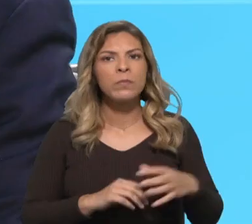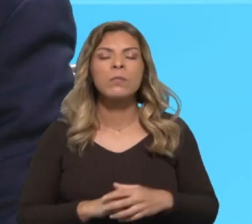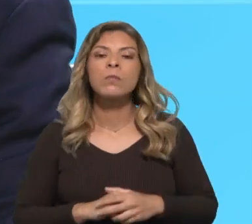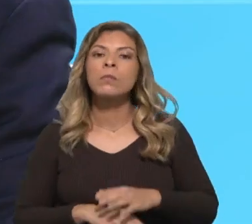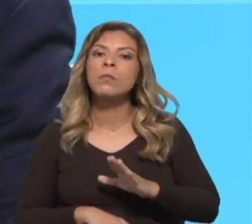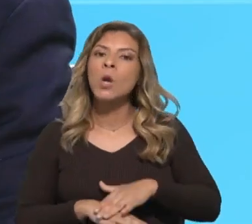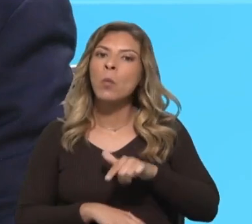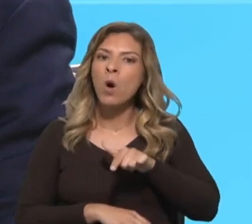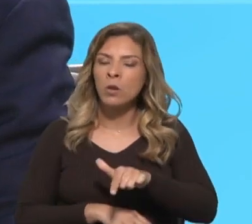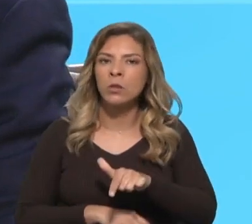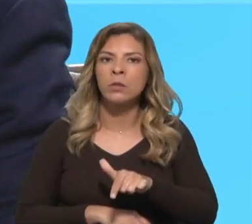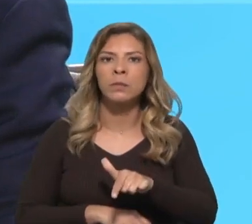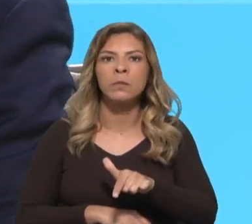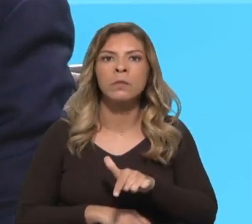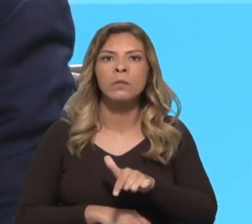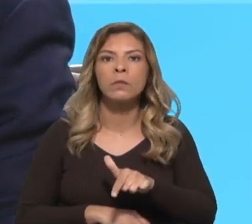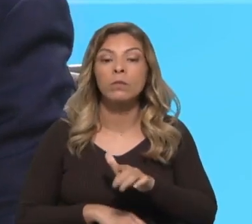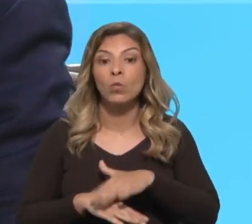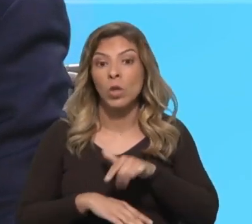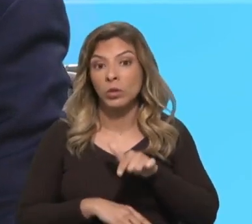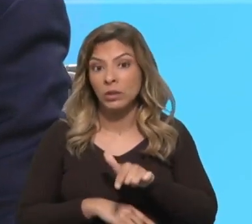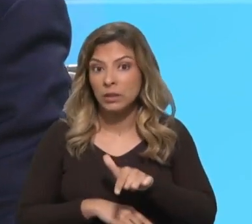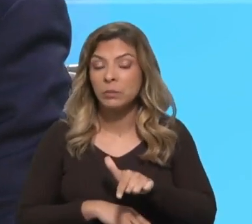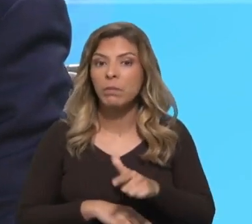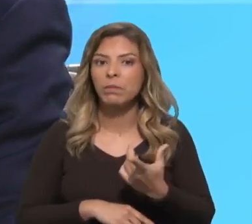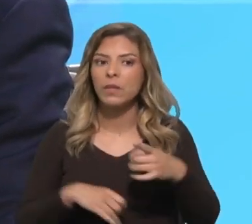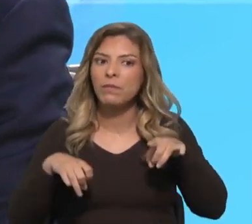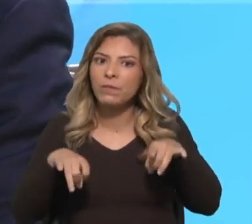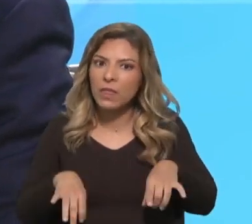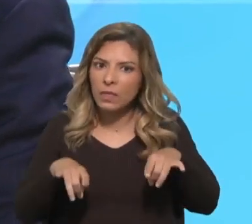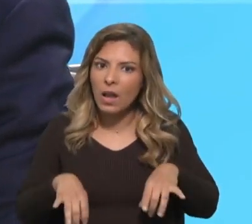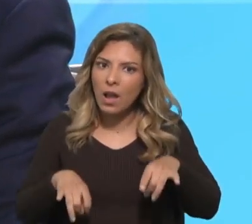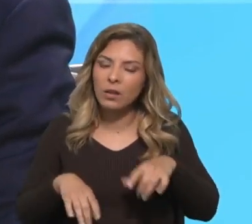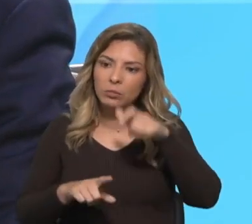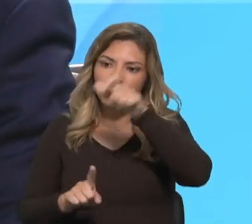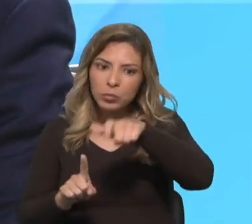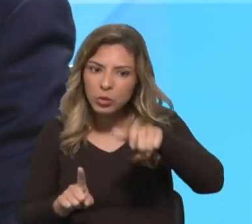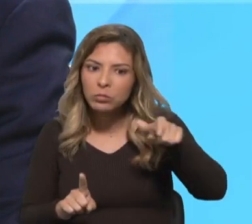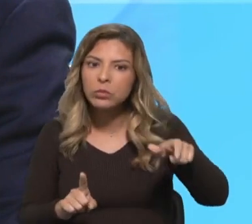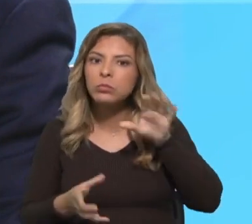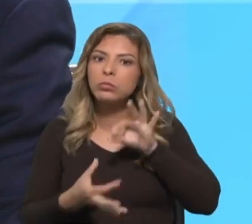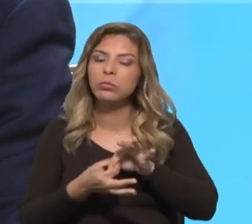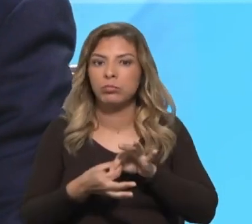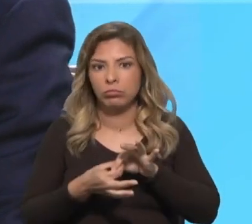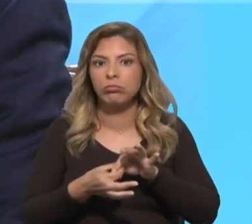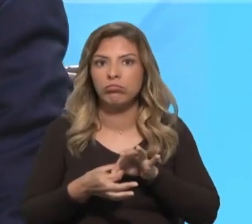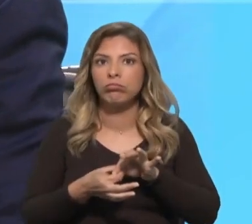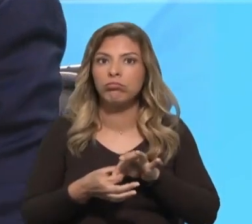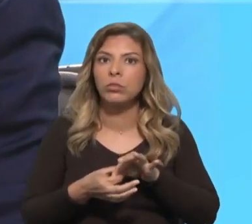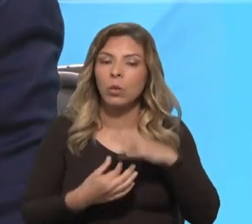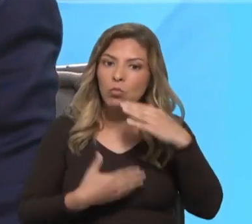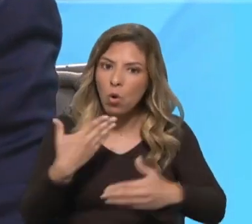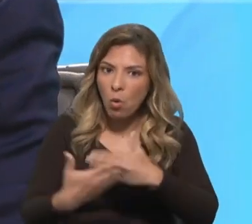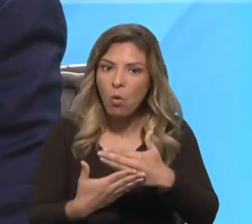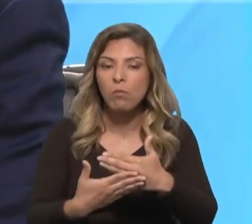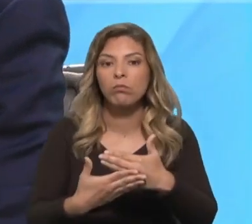portanto, no sentido de evitar as interferências dos senhores temporais na eleição do Pontífice Romano,